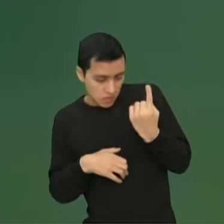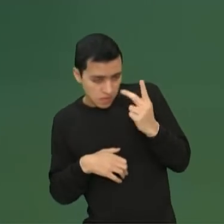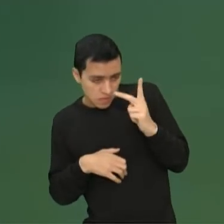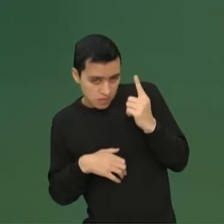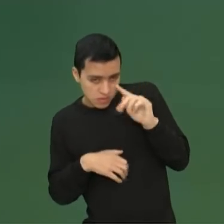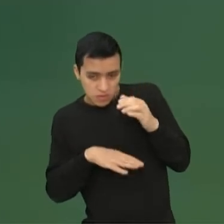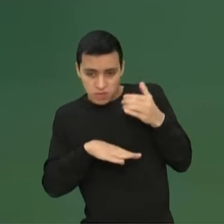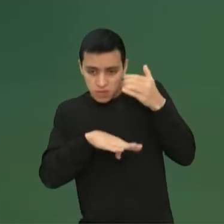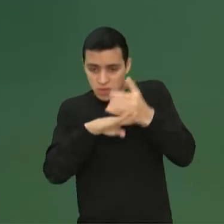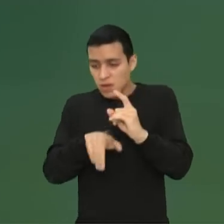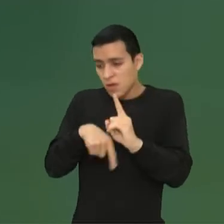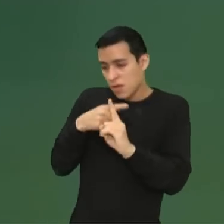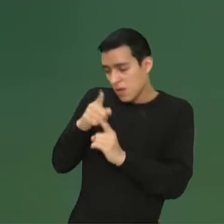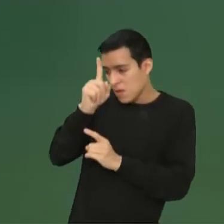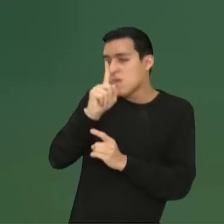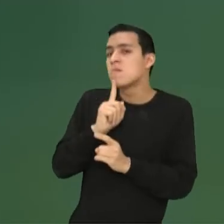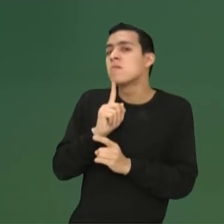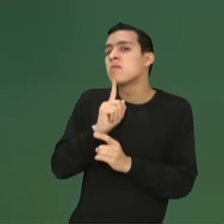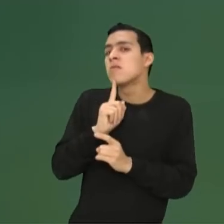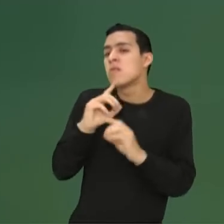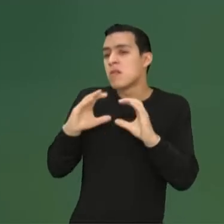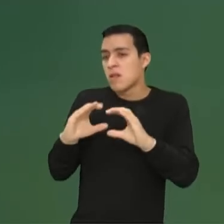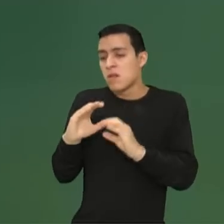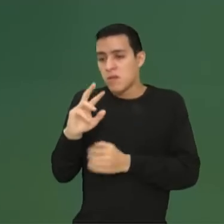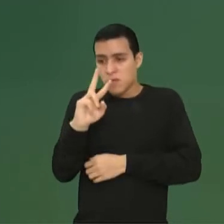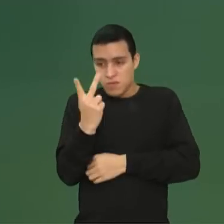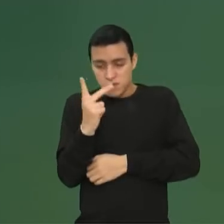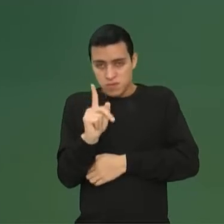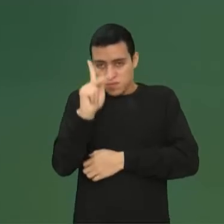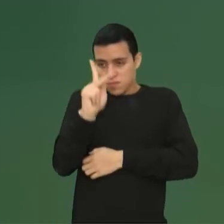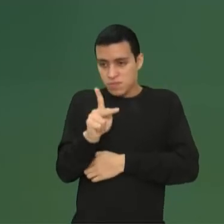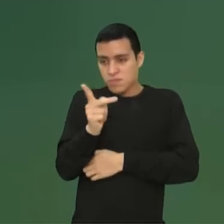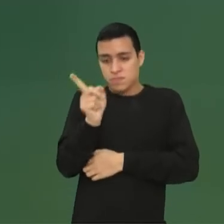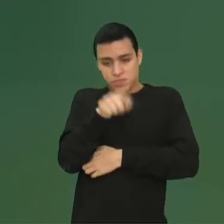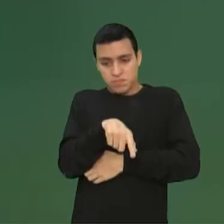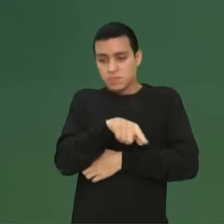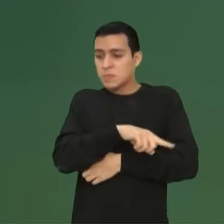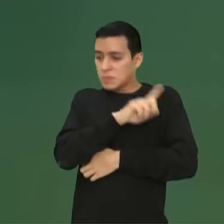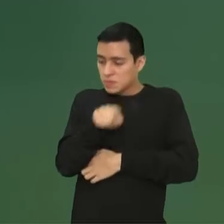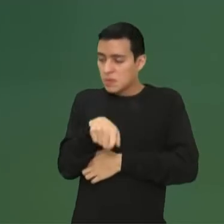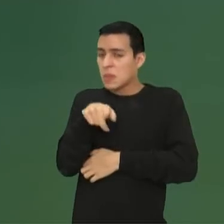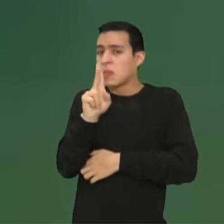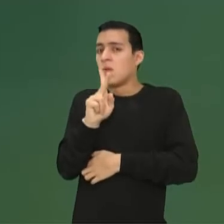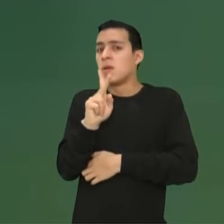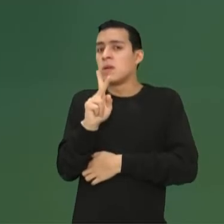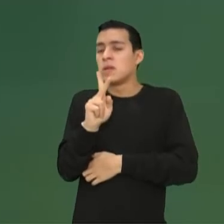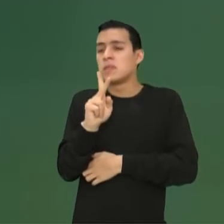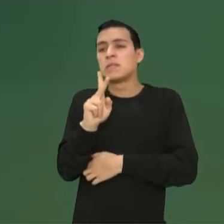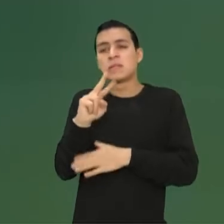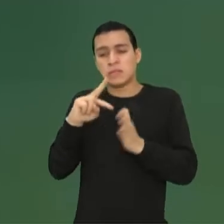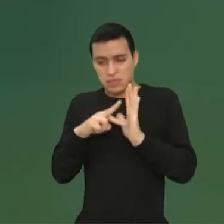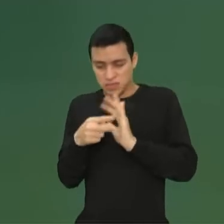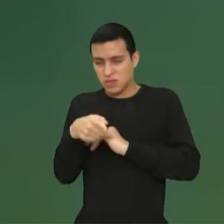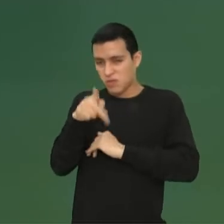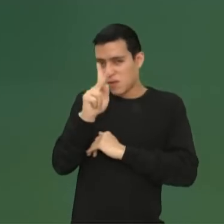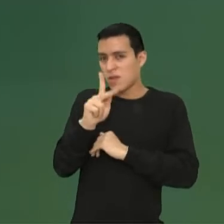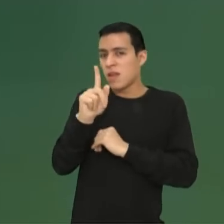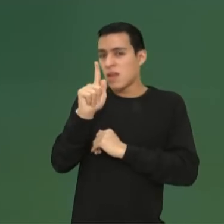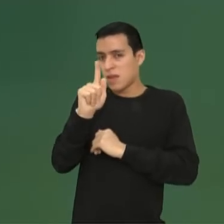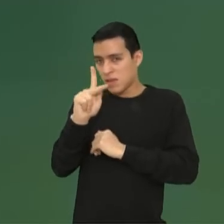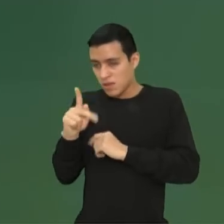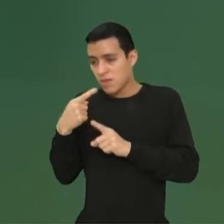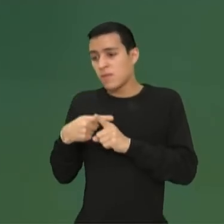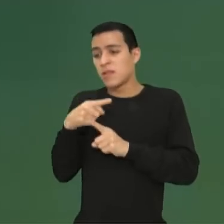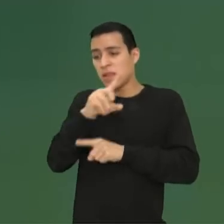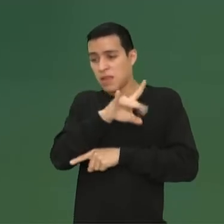kg mais um melão de 1 kg, 2 kg de um lado. Como eu tenho 2 melões aqui, 2 quilos, porque cada melão tem